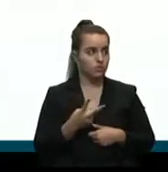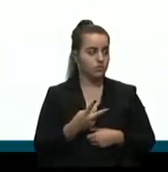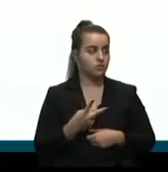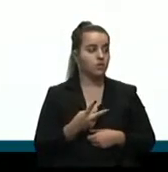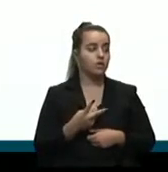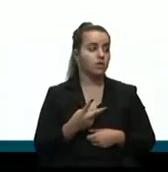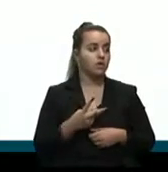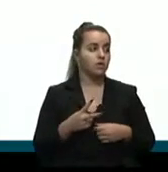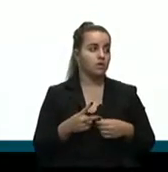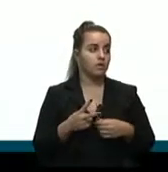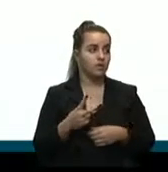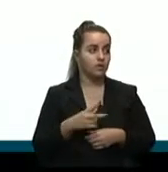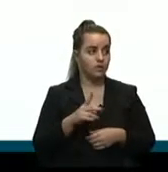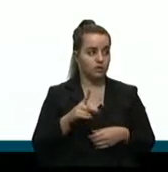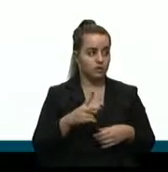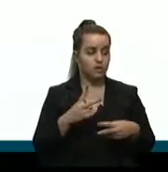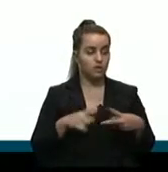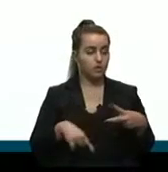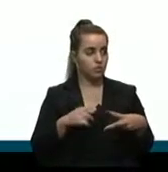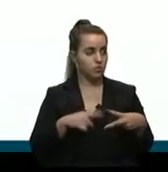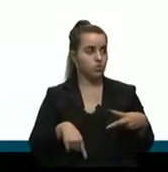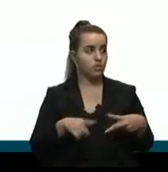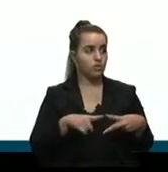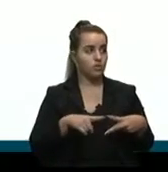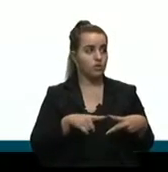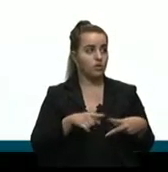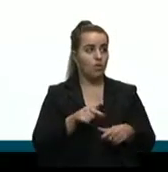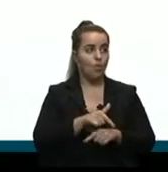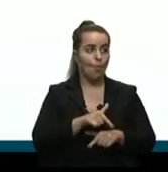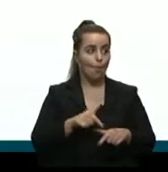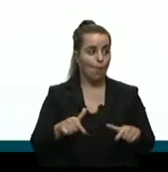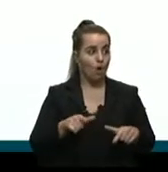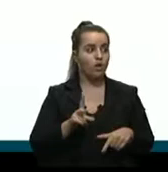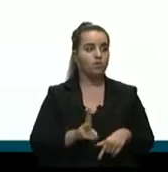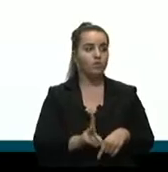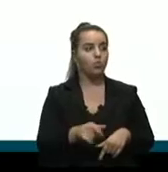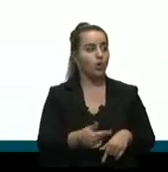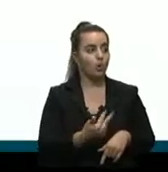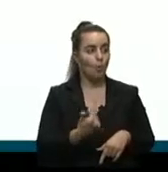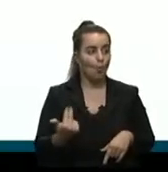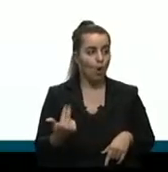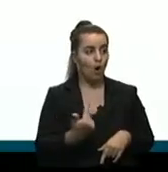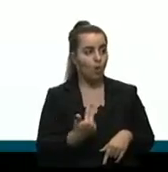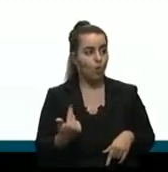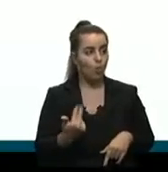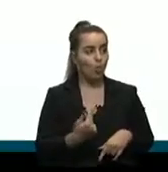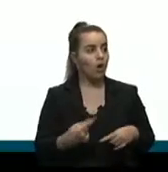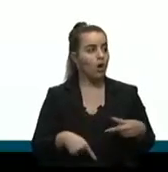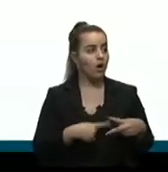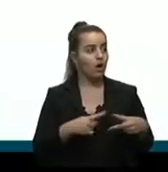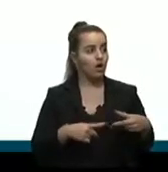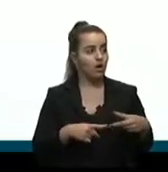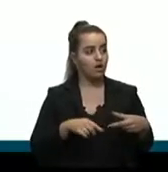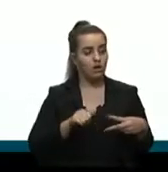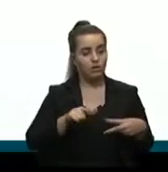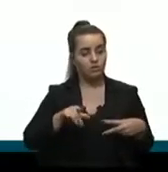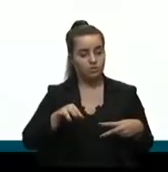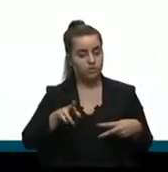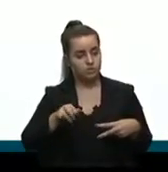Temos a hipótese nula, que será sempre uma igualdade, e temos a